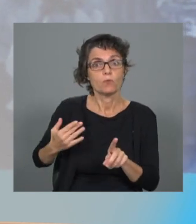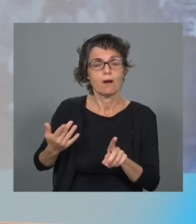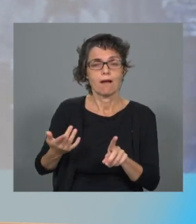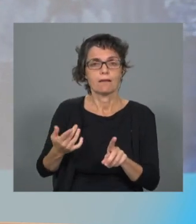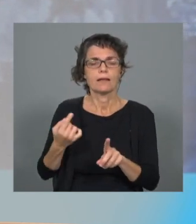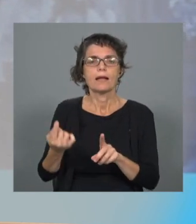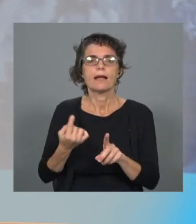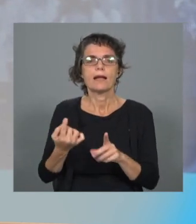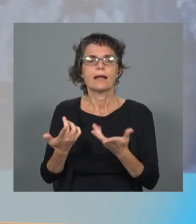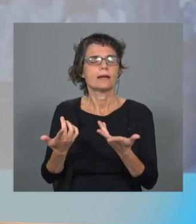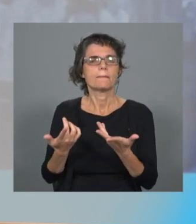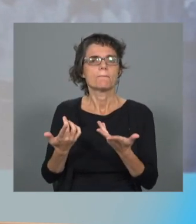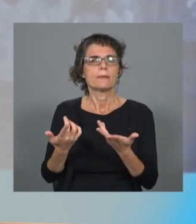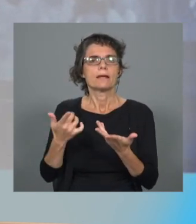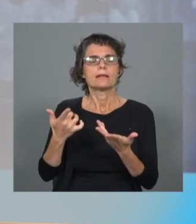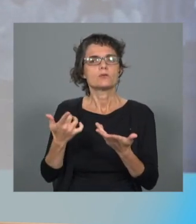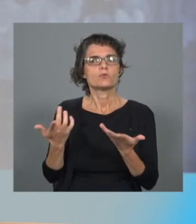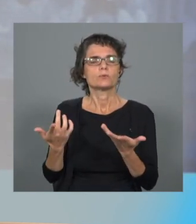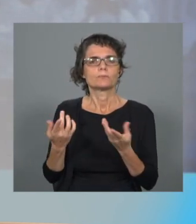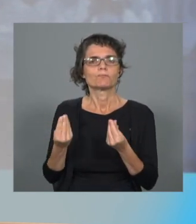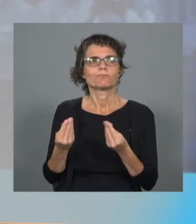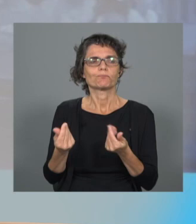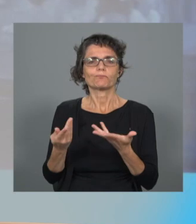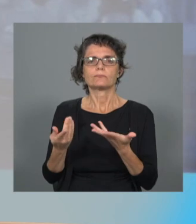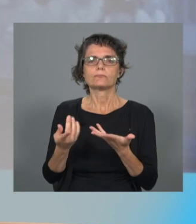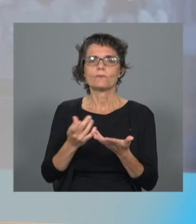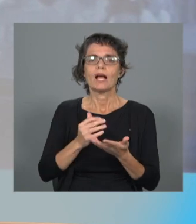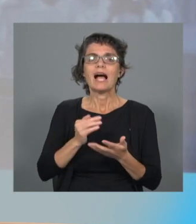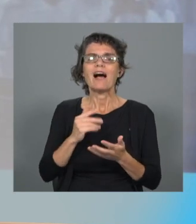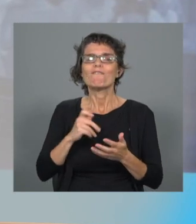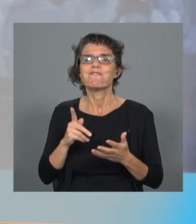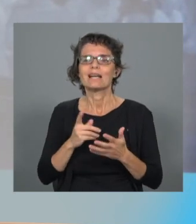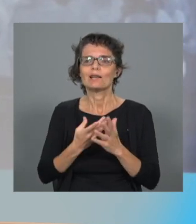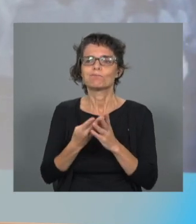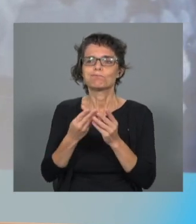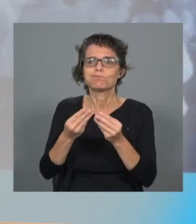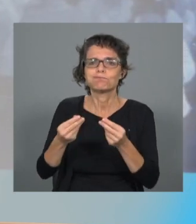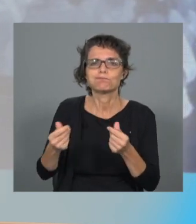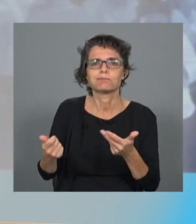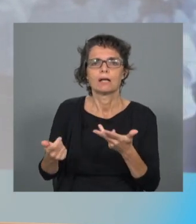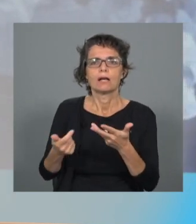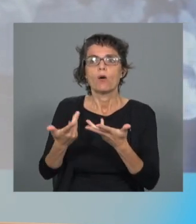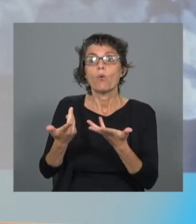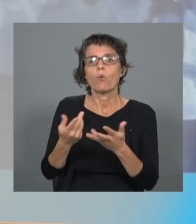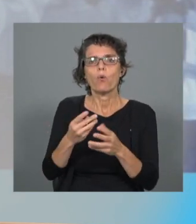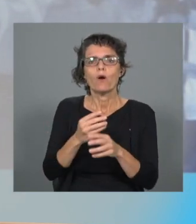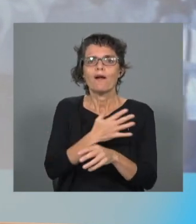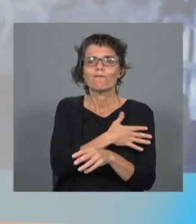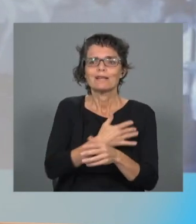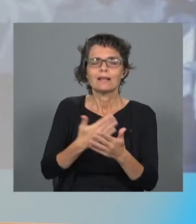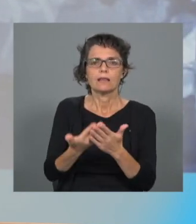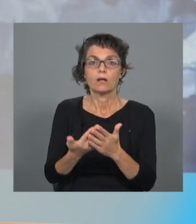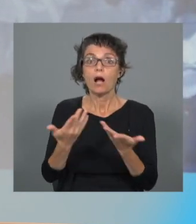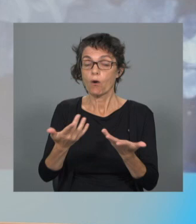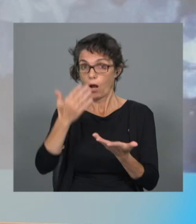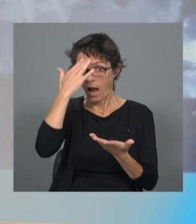o cumprir um preceito e se calhar a fé precisava de ser um pouco mais sólida. E penso que nesta altura é necessário, talvez nós comunidades,